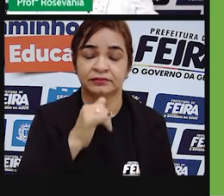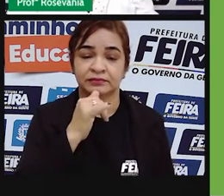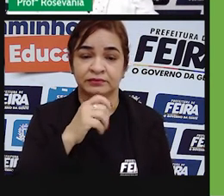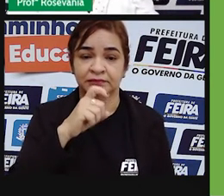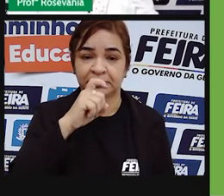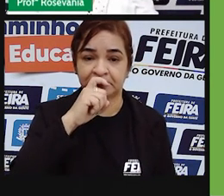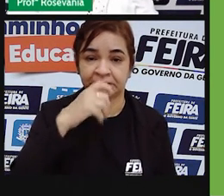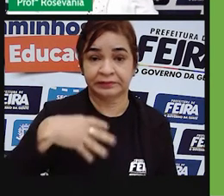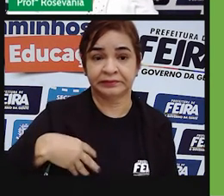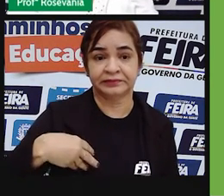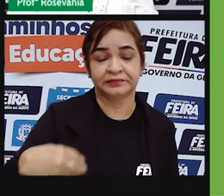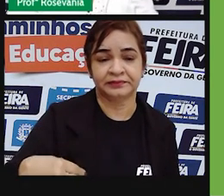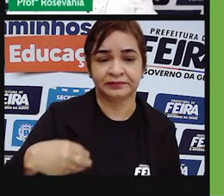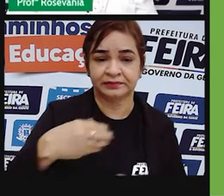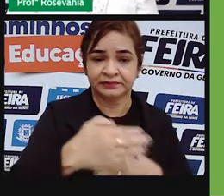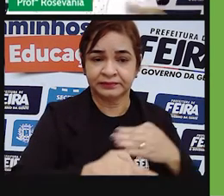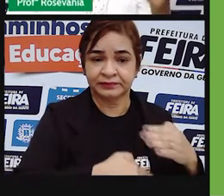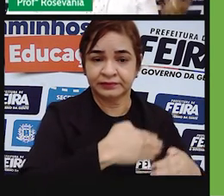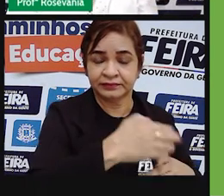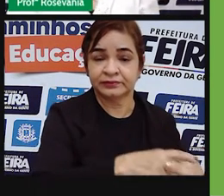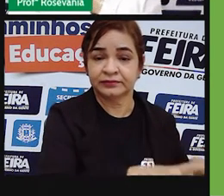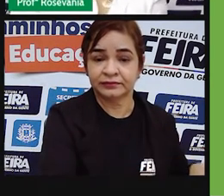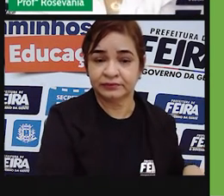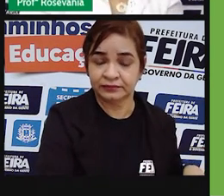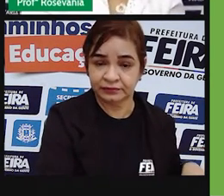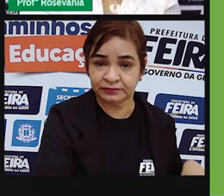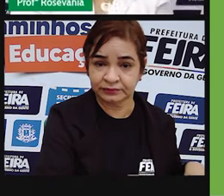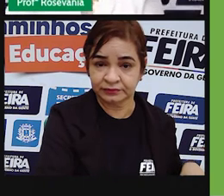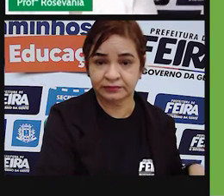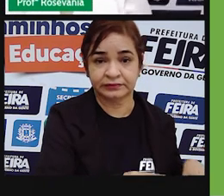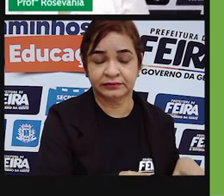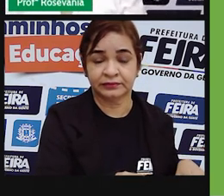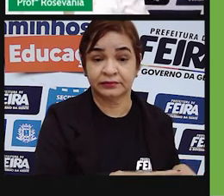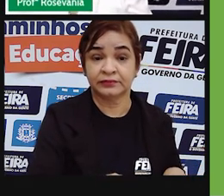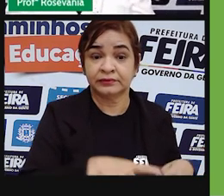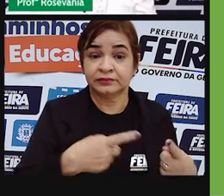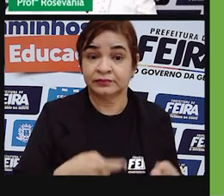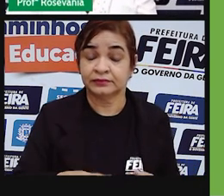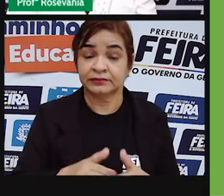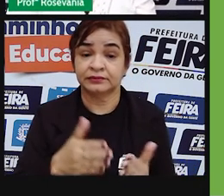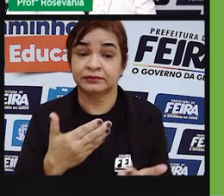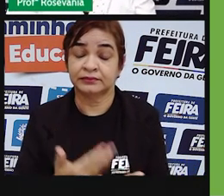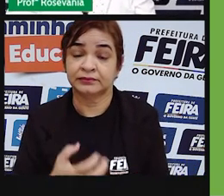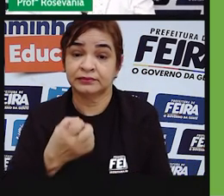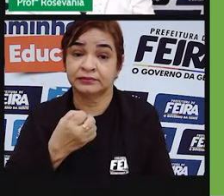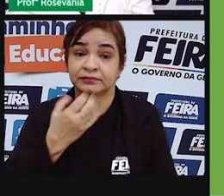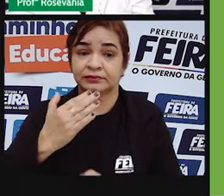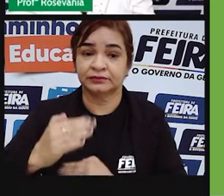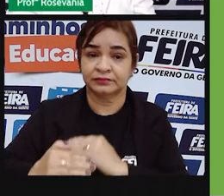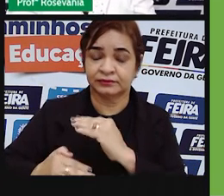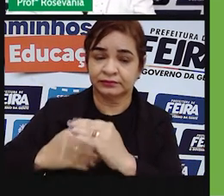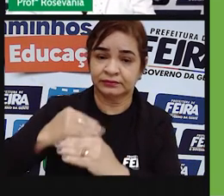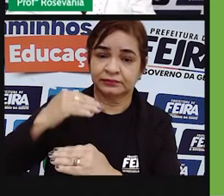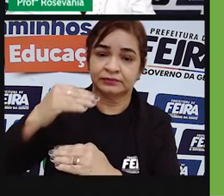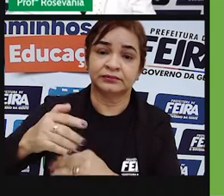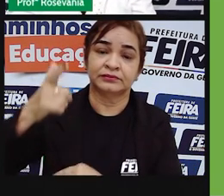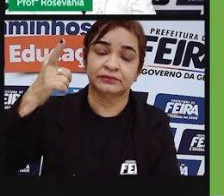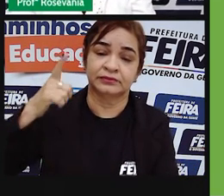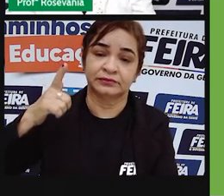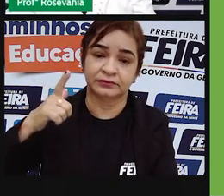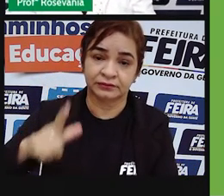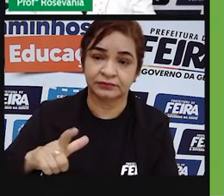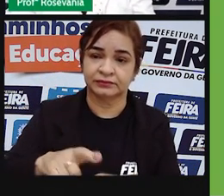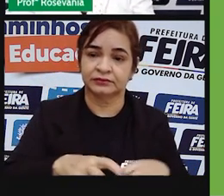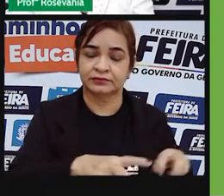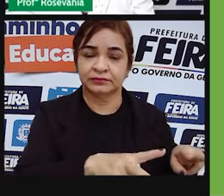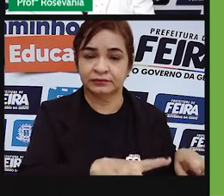para filho dele agora começou a entregar também um estudo para melhorar é a produção aí nessa região então